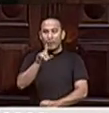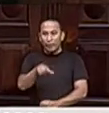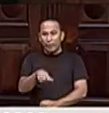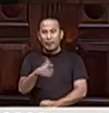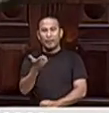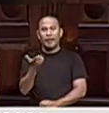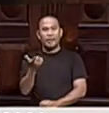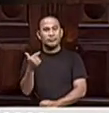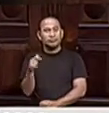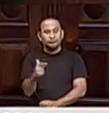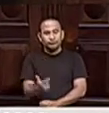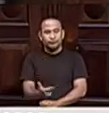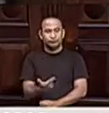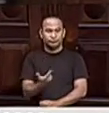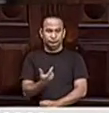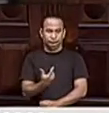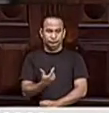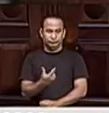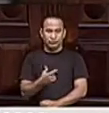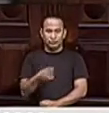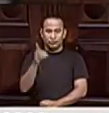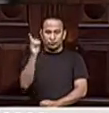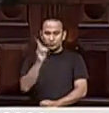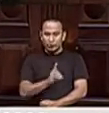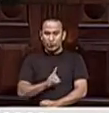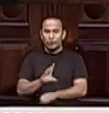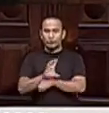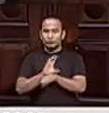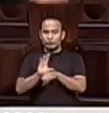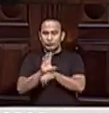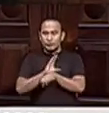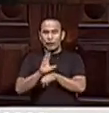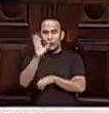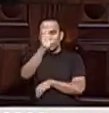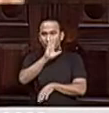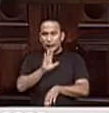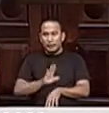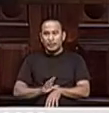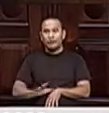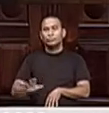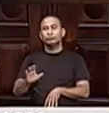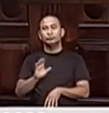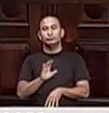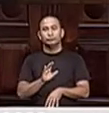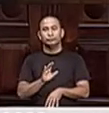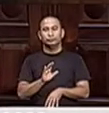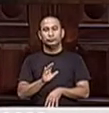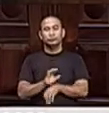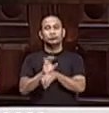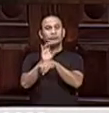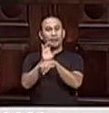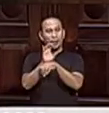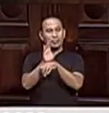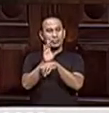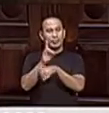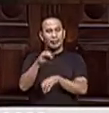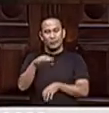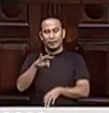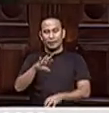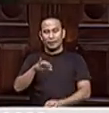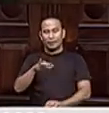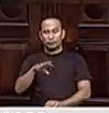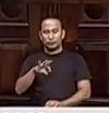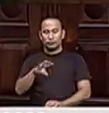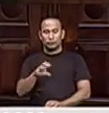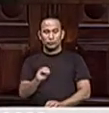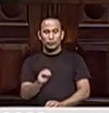figura inexistente no direito constitucional brasileiro, no Estado democrático de direito. Mas